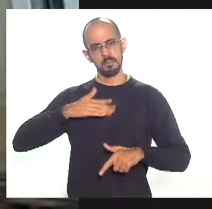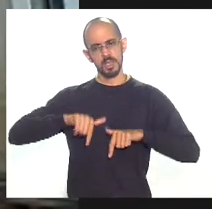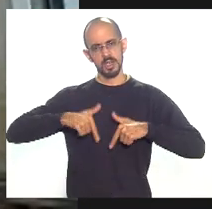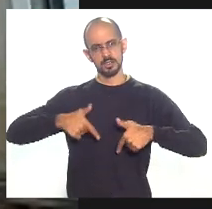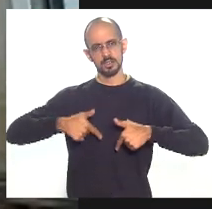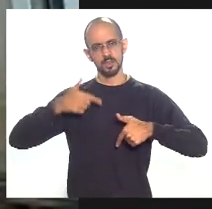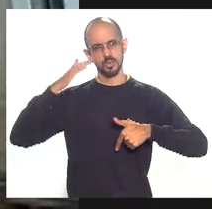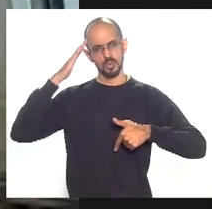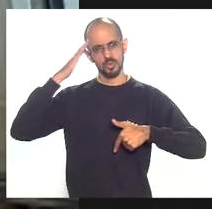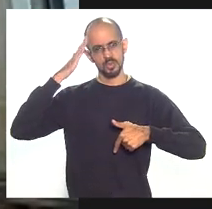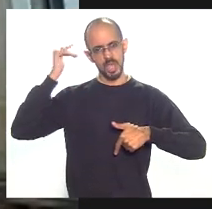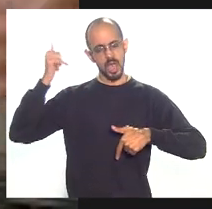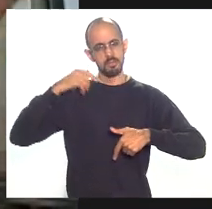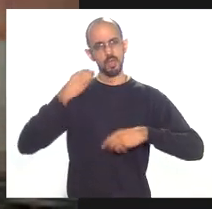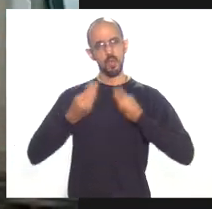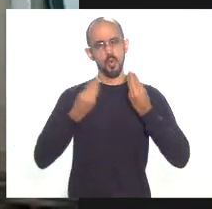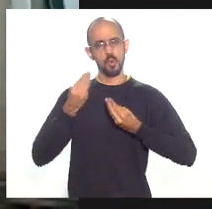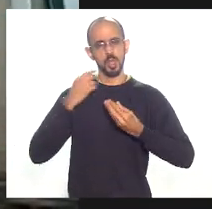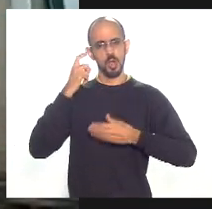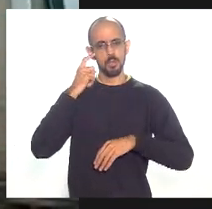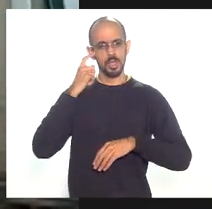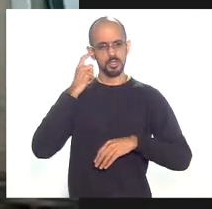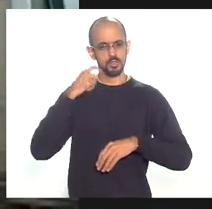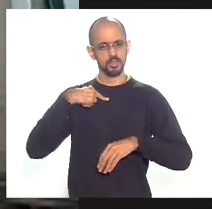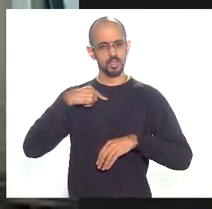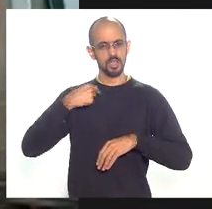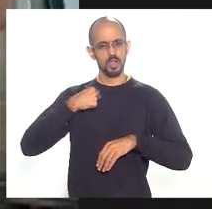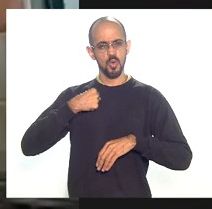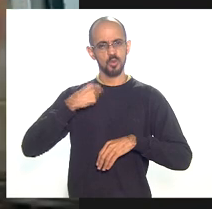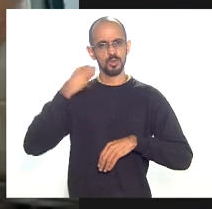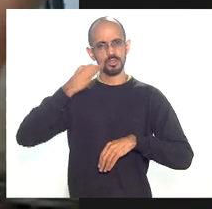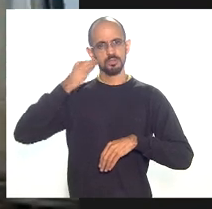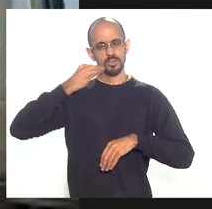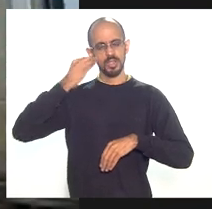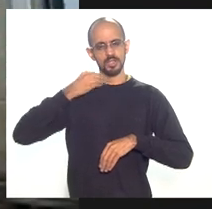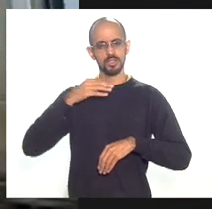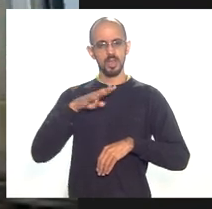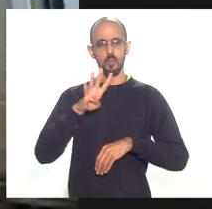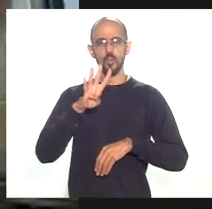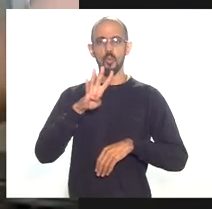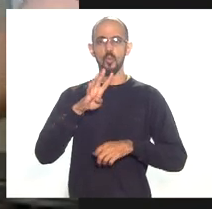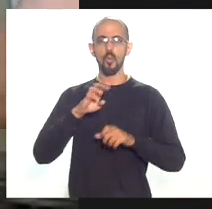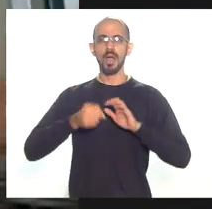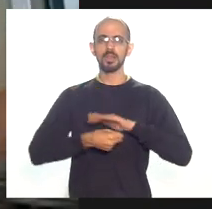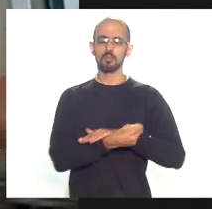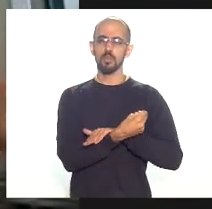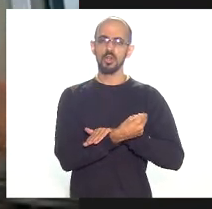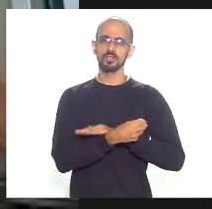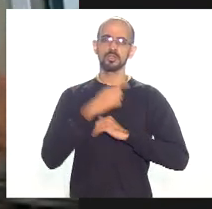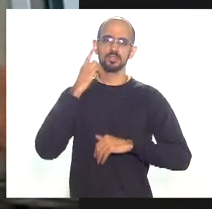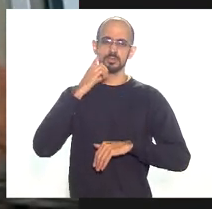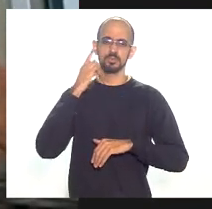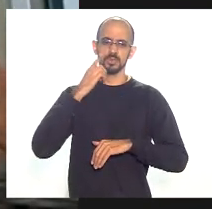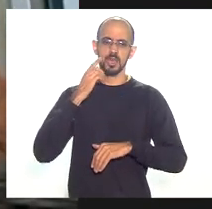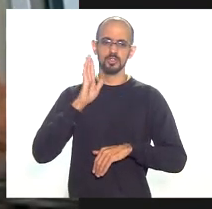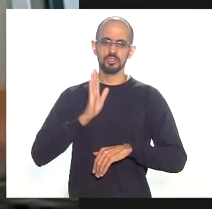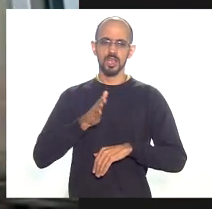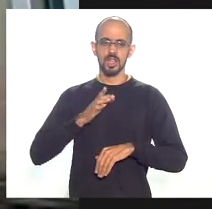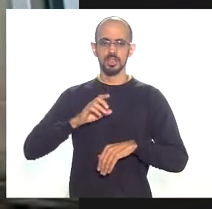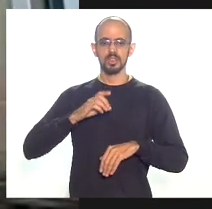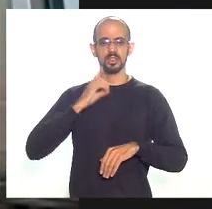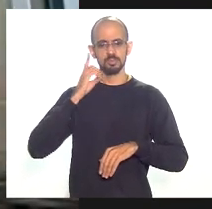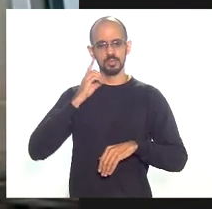eu penso e eu já estou nessa carreira política há muitos anos quatro mandados deputados terceiros deputados estadual sempre lutando e defendendo a